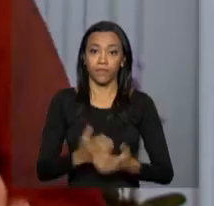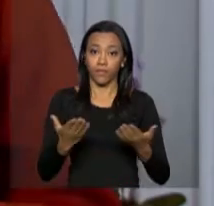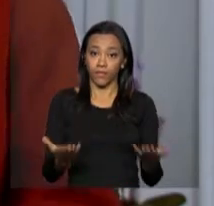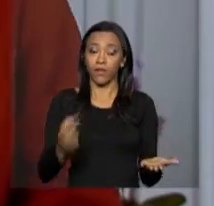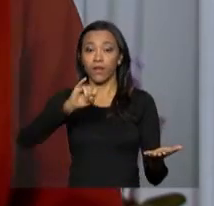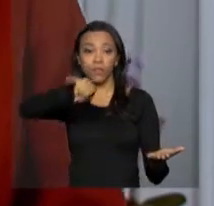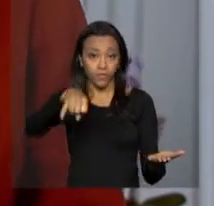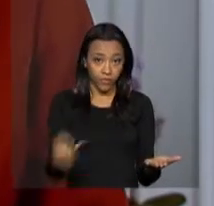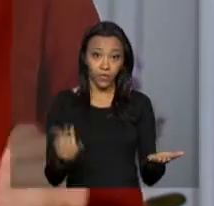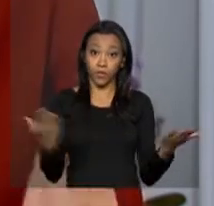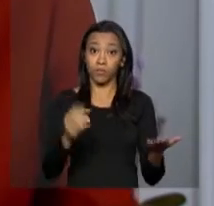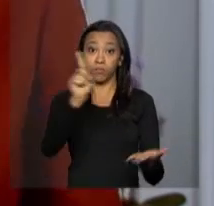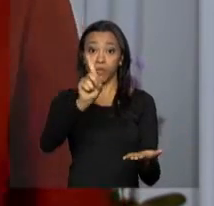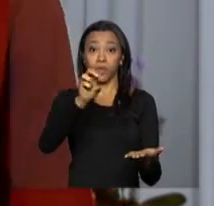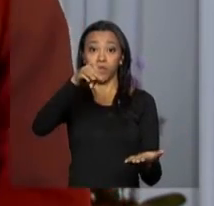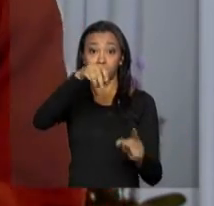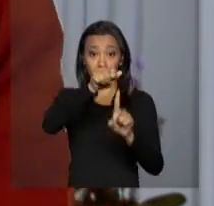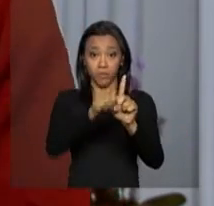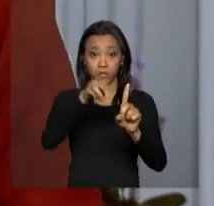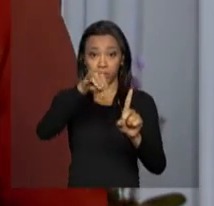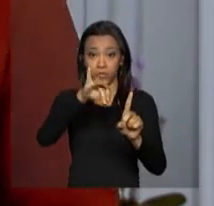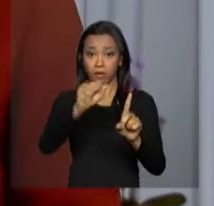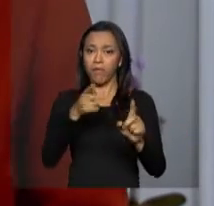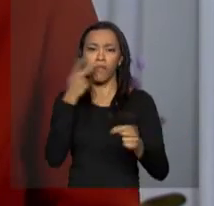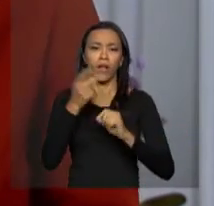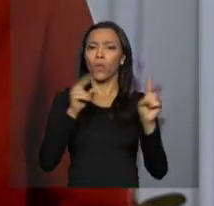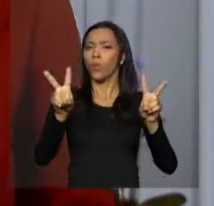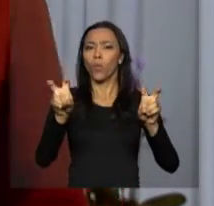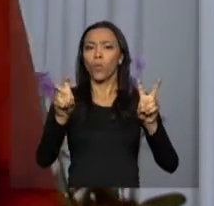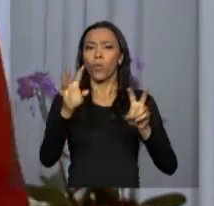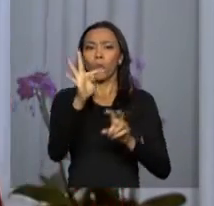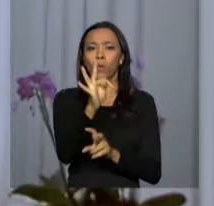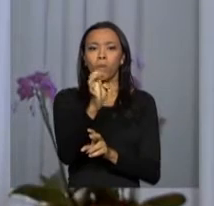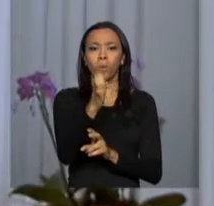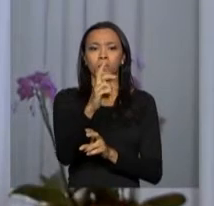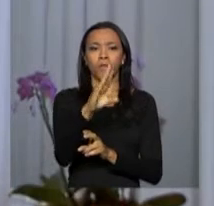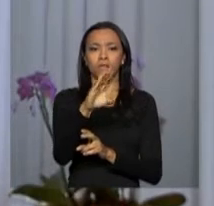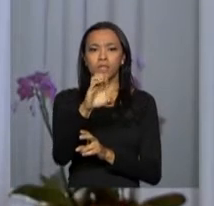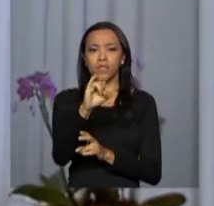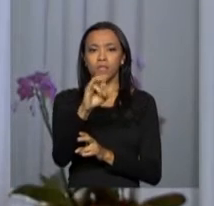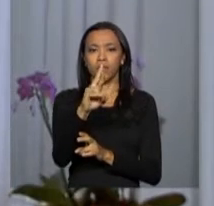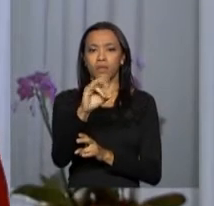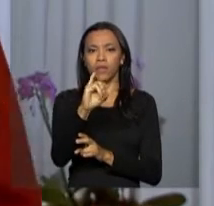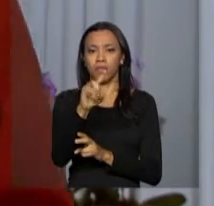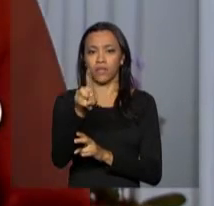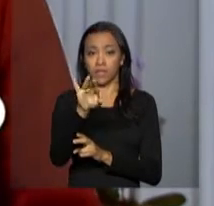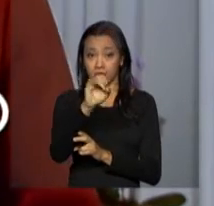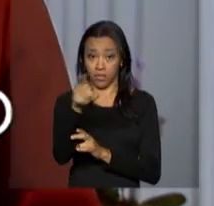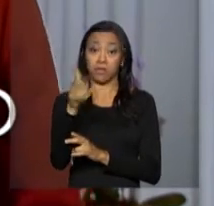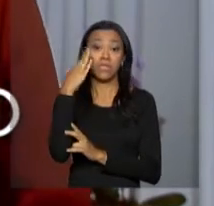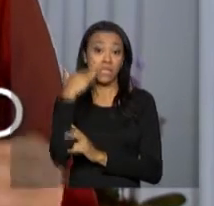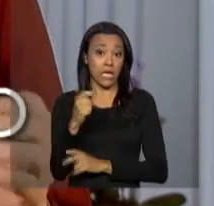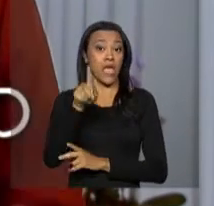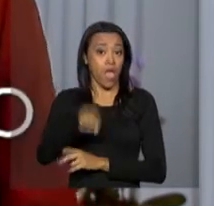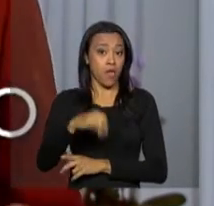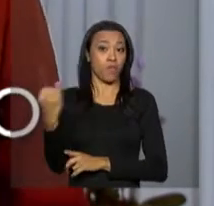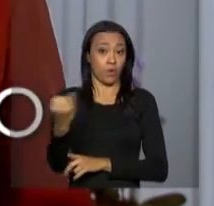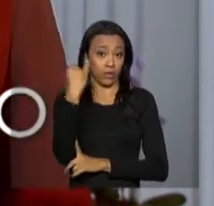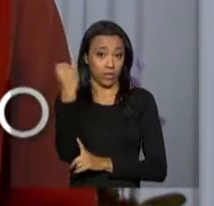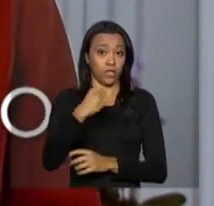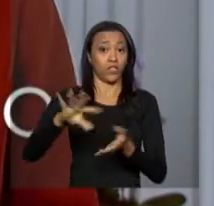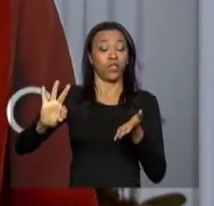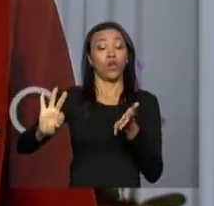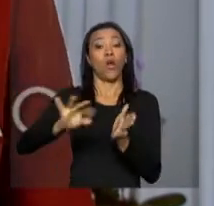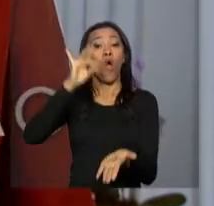Aproveito o 1º de maio para falar sobre a terceirização. Sei que é importante regulamentar o trabalho terceirizado